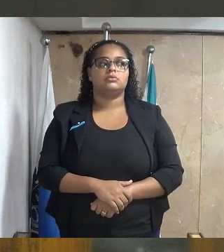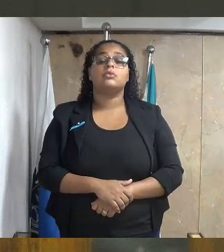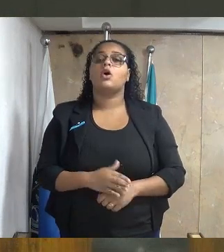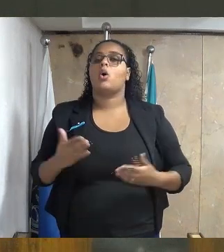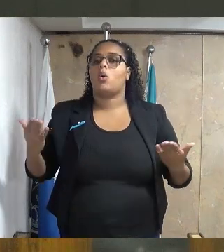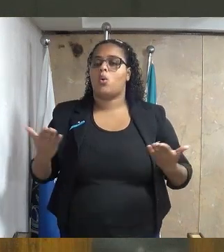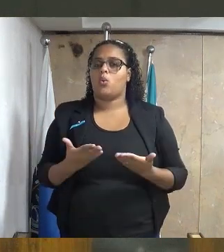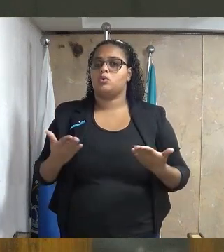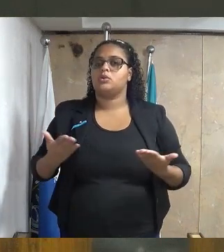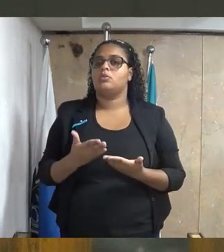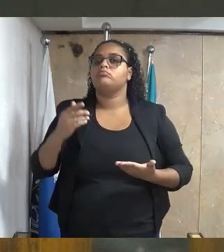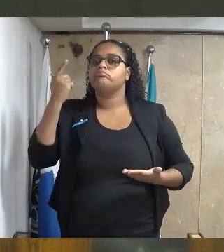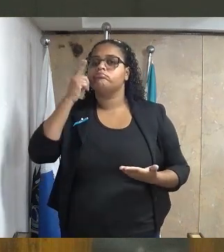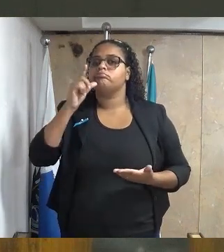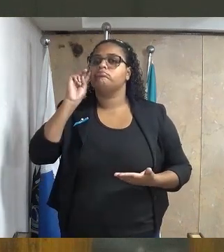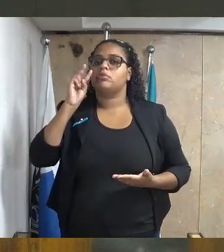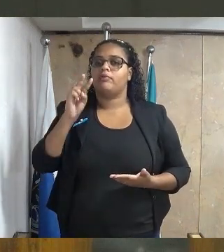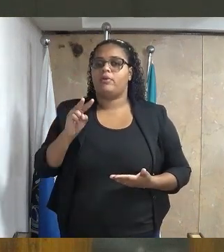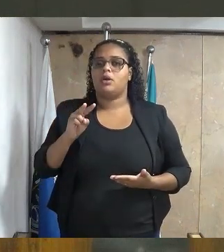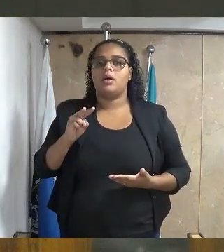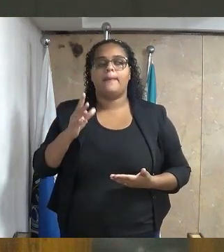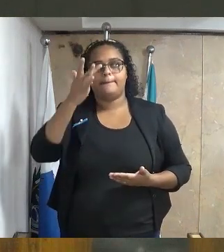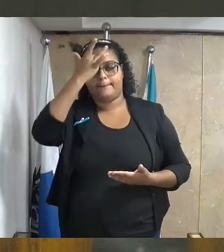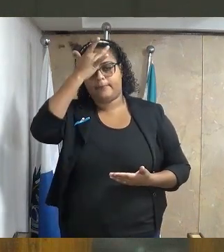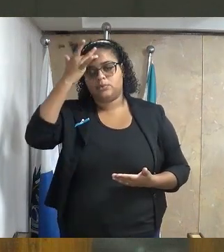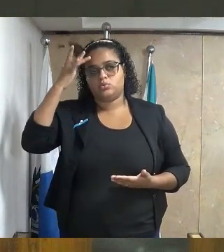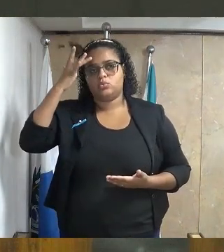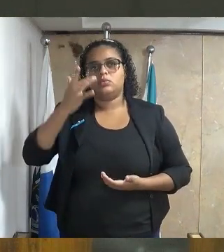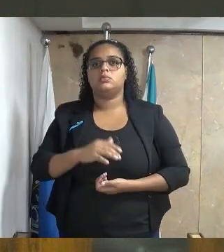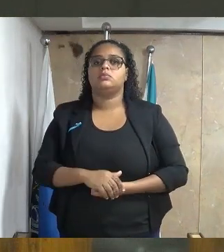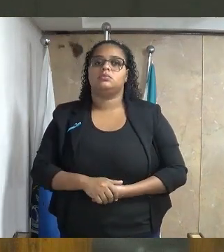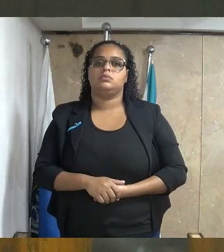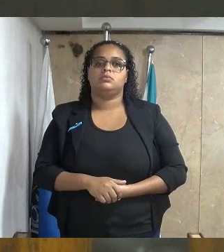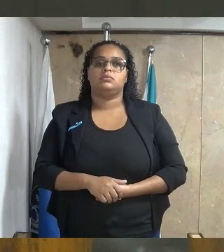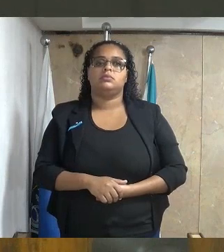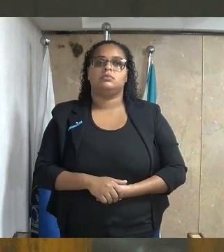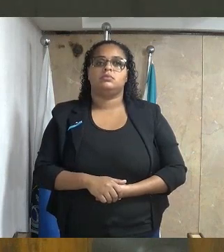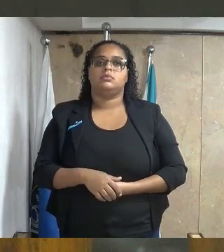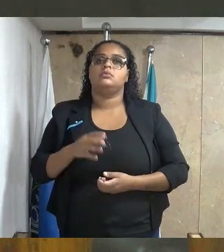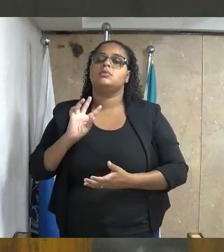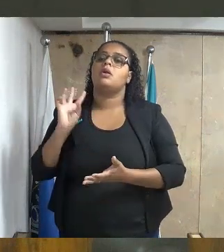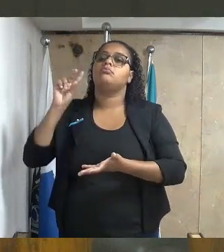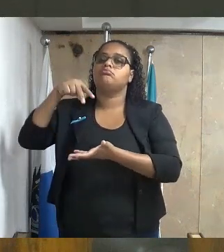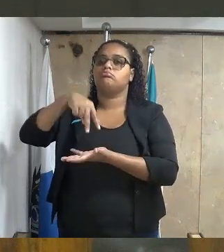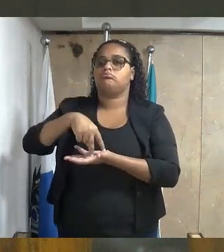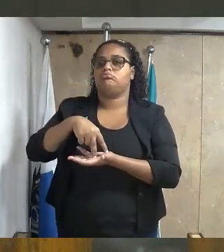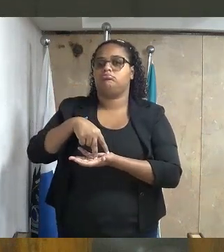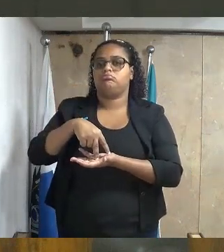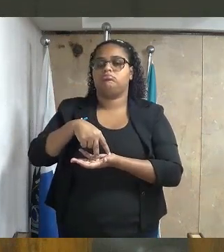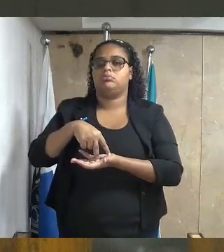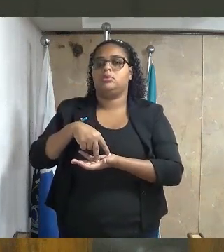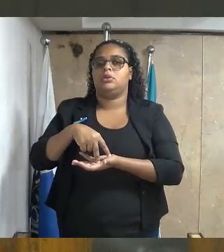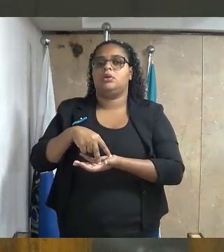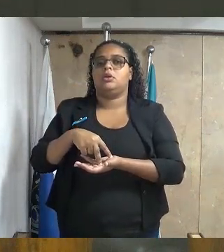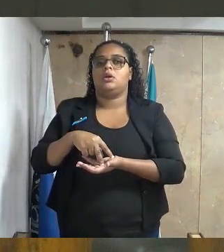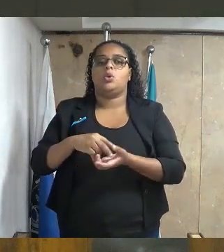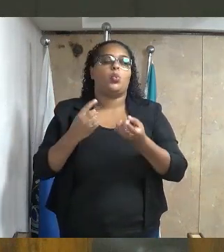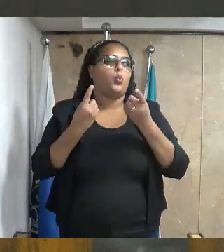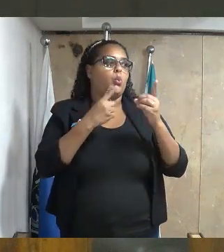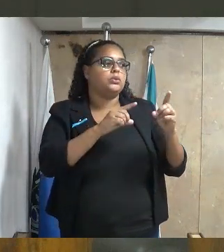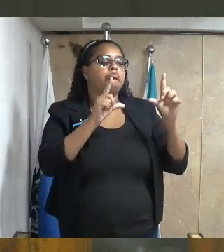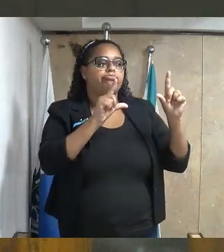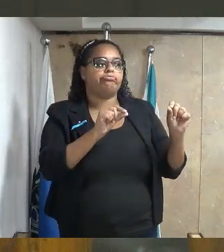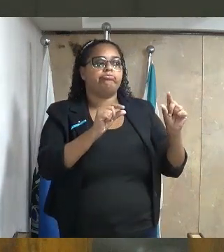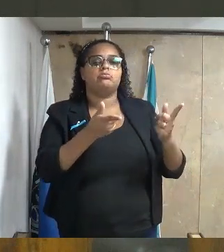hoje eu consigo ver pessoas se levantando contra essa